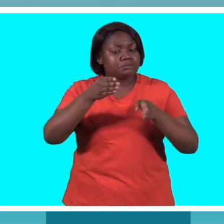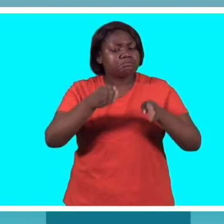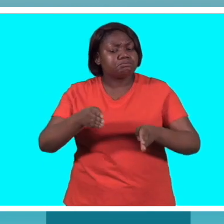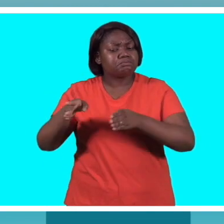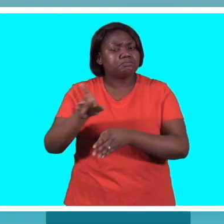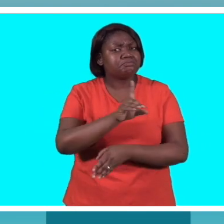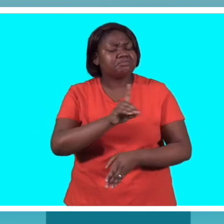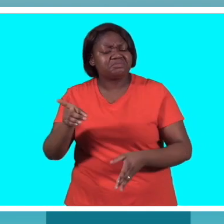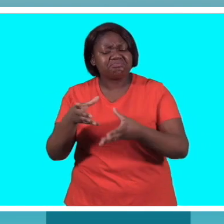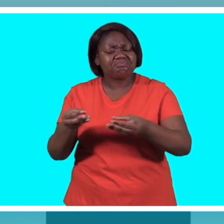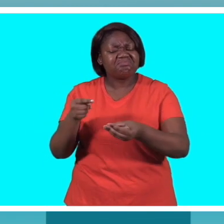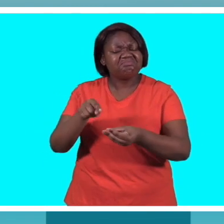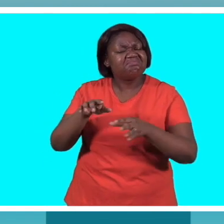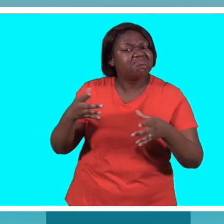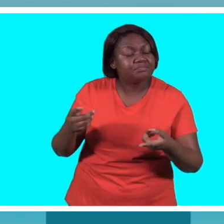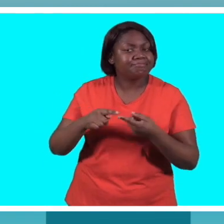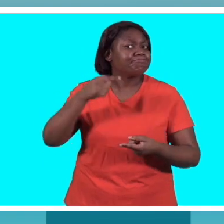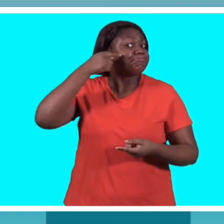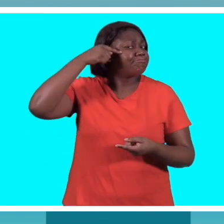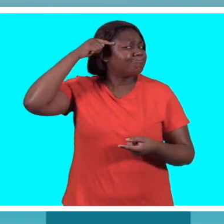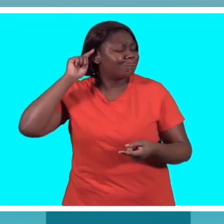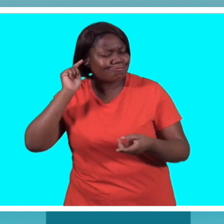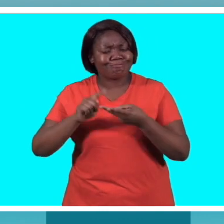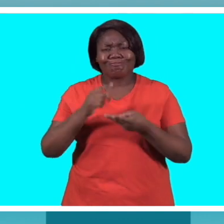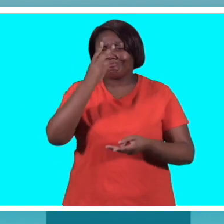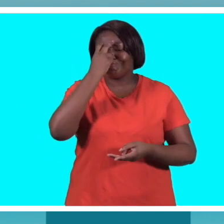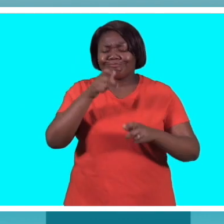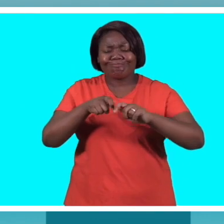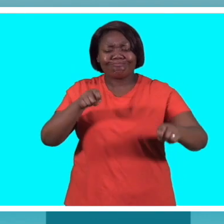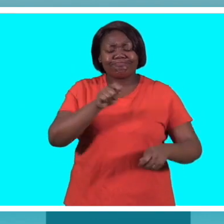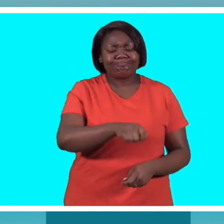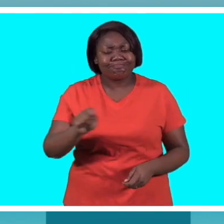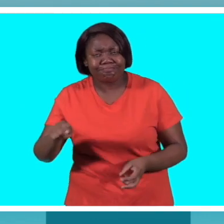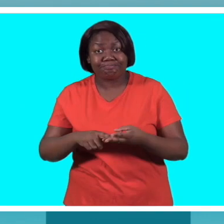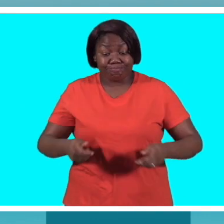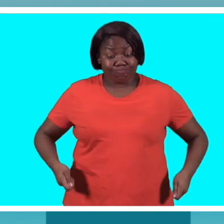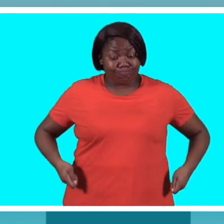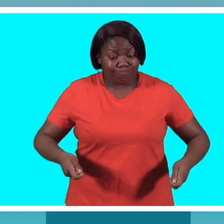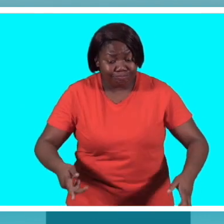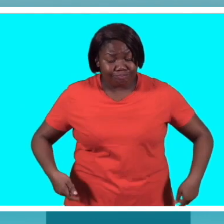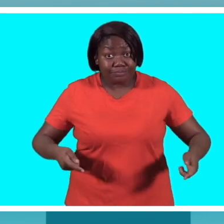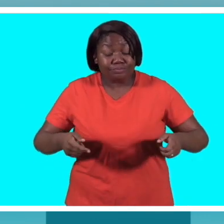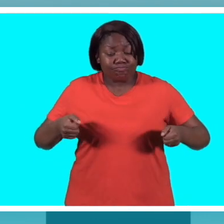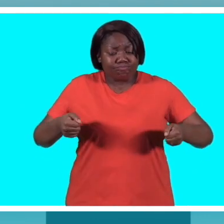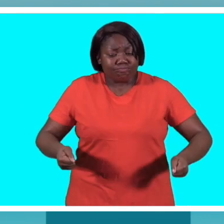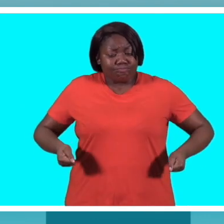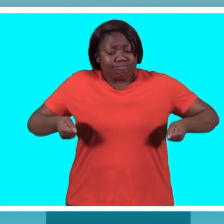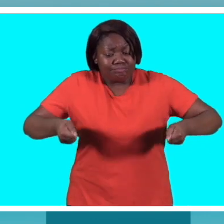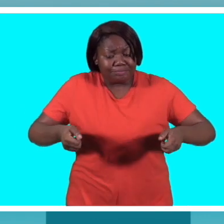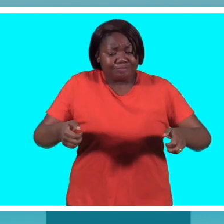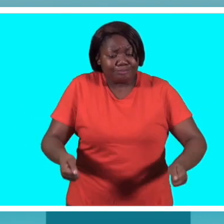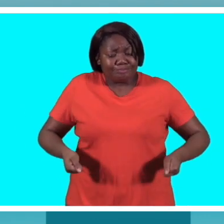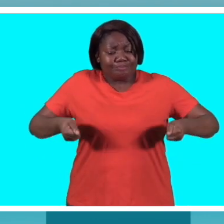Diverso material de compensação, com destaque para bengalas brancas e cadeiras de rodas, foi oferecido a pessoas com